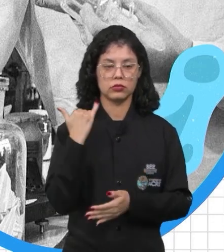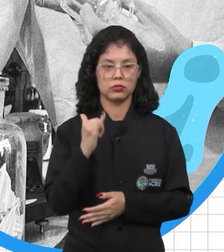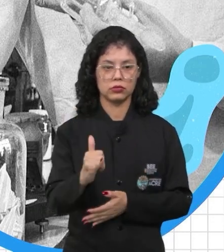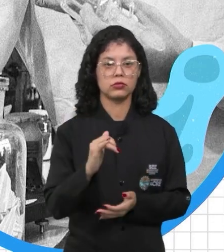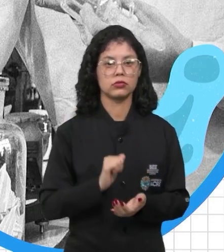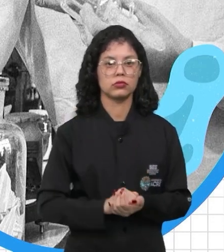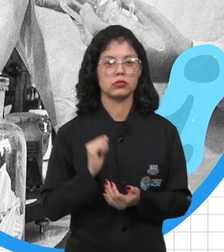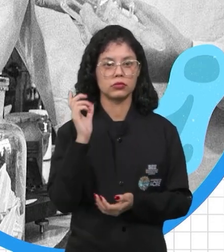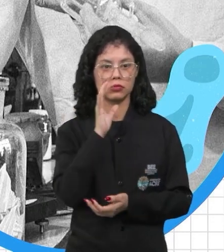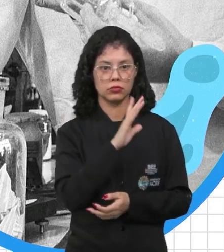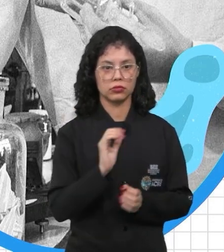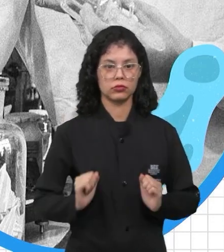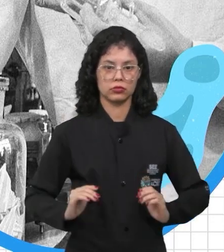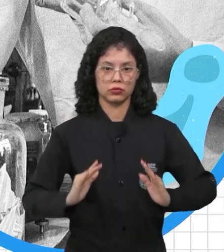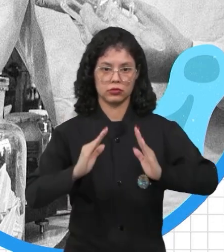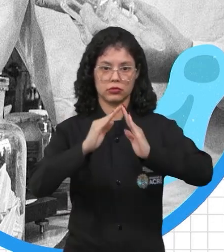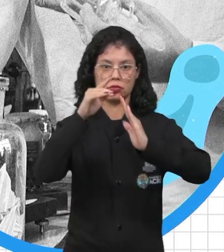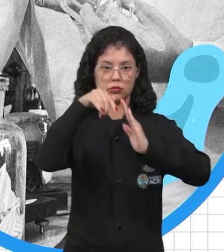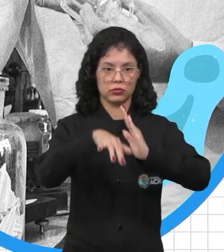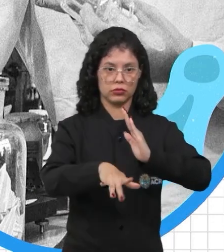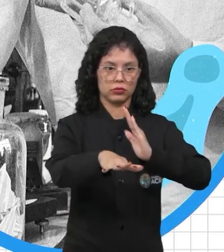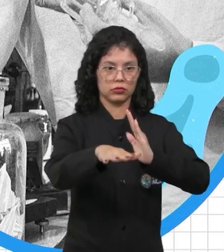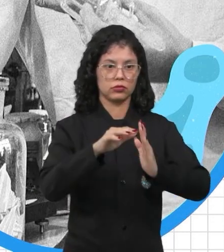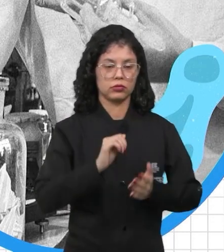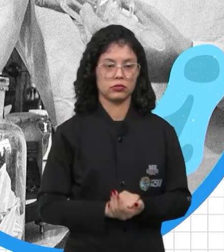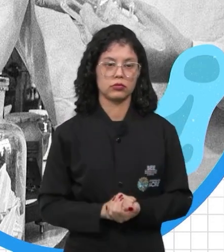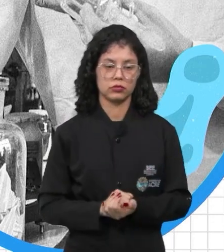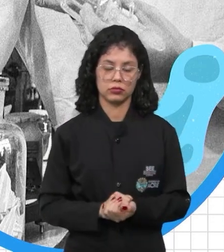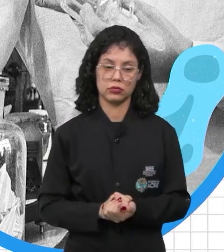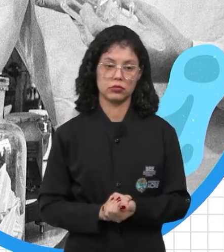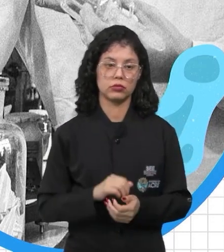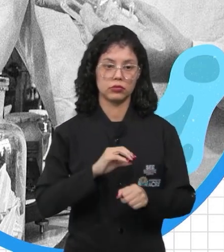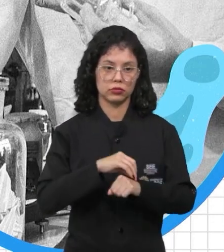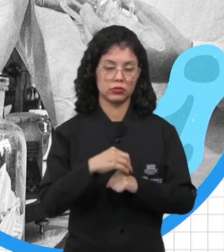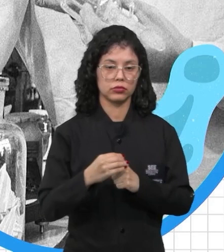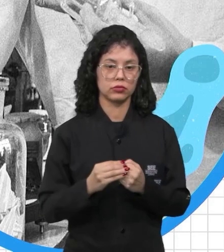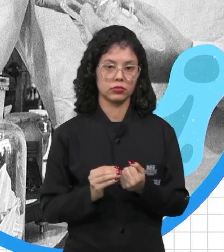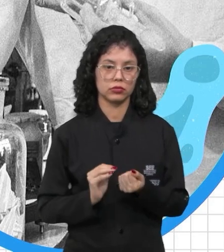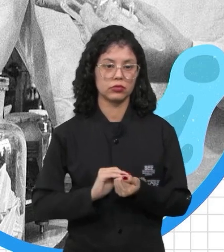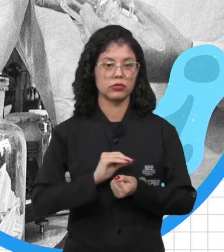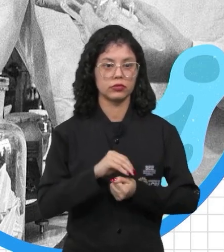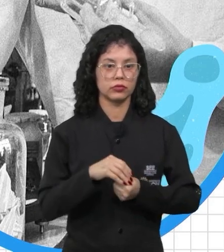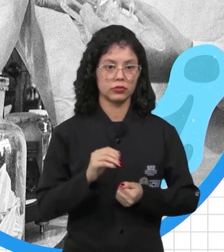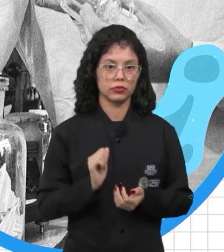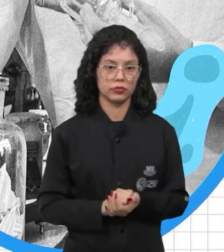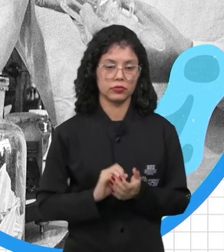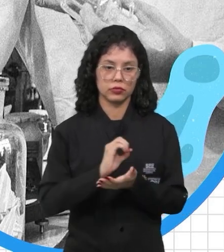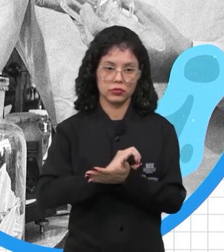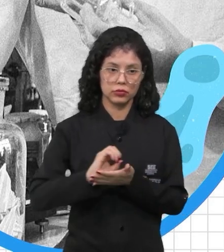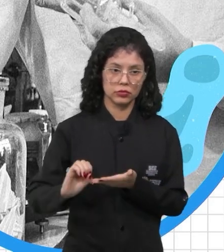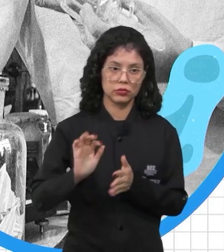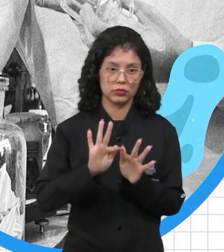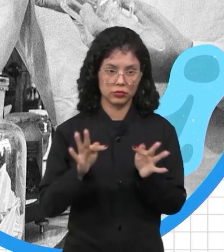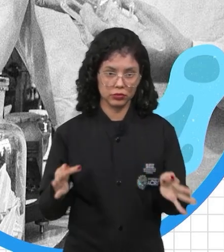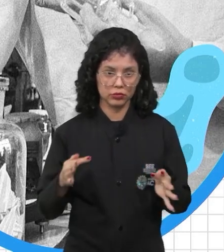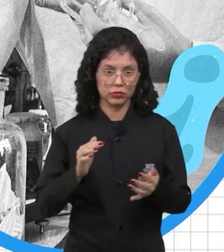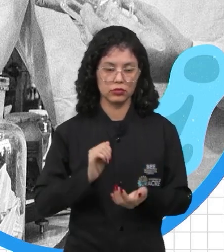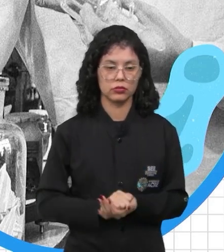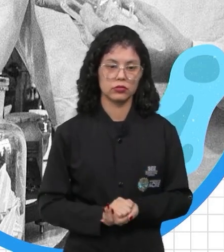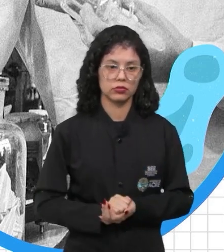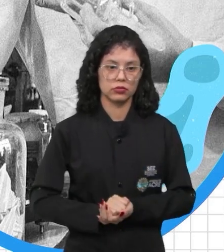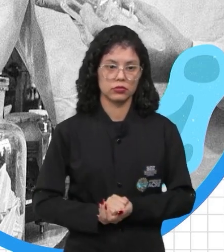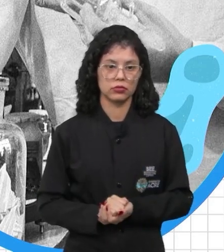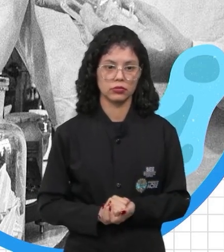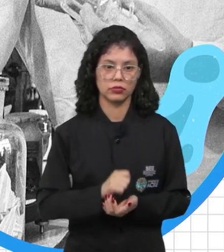elétricas, o calor ali dos vulcões e a radiação ultravioleta, né, as moléculas orgânicas simples, ali como os